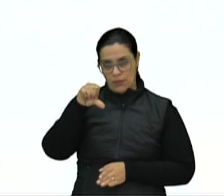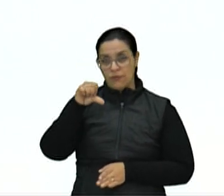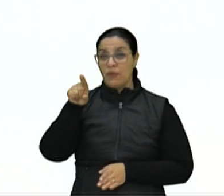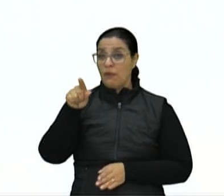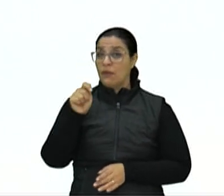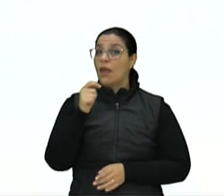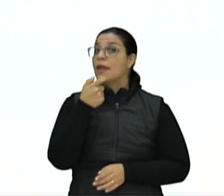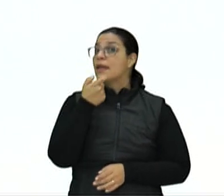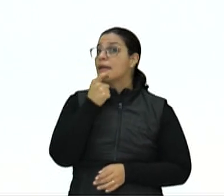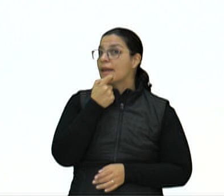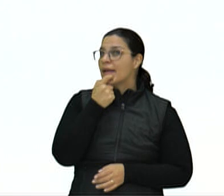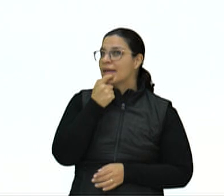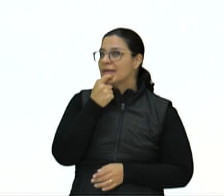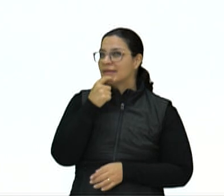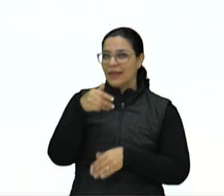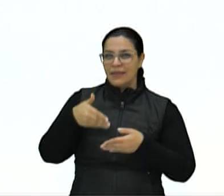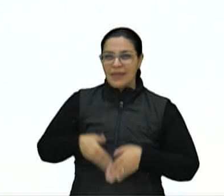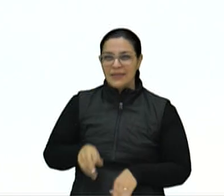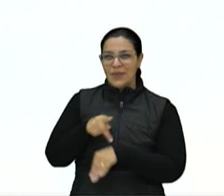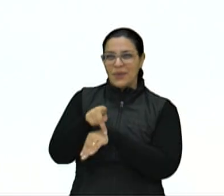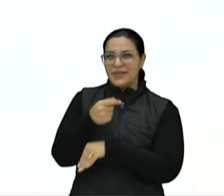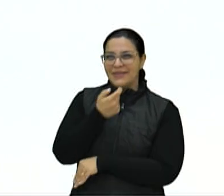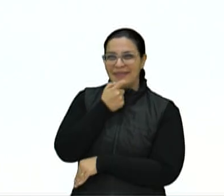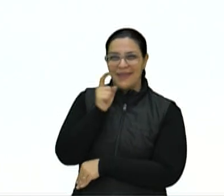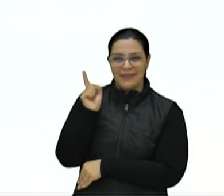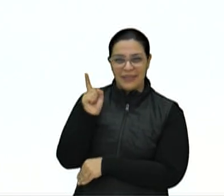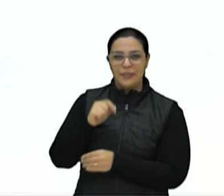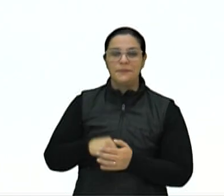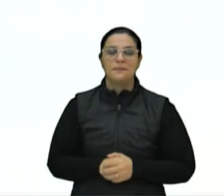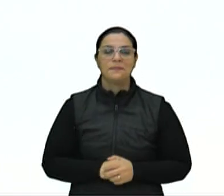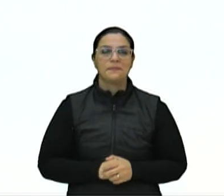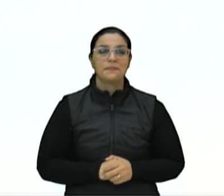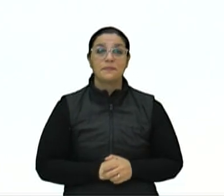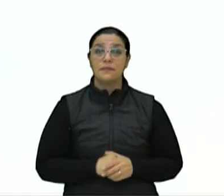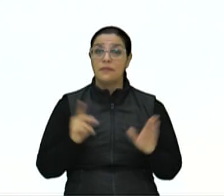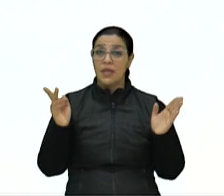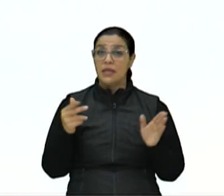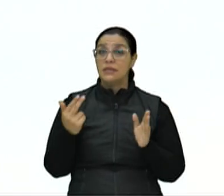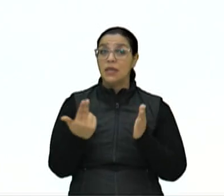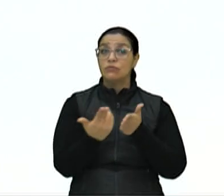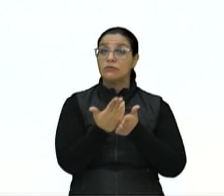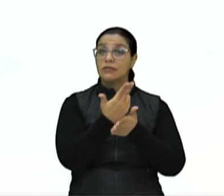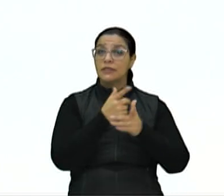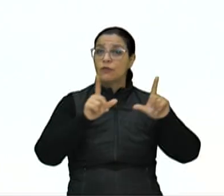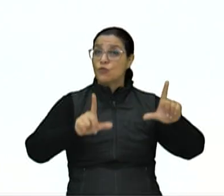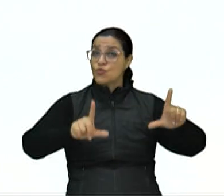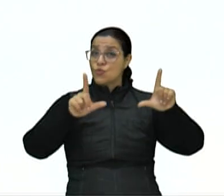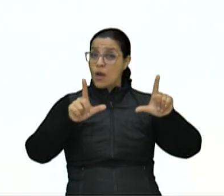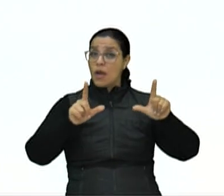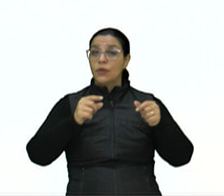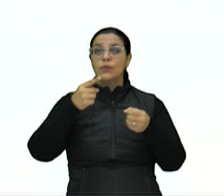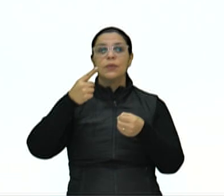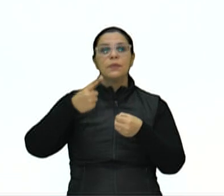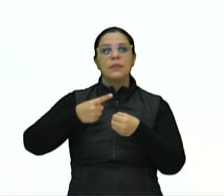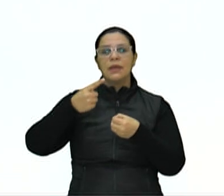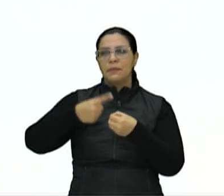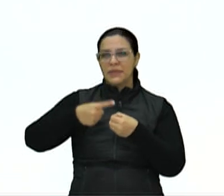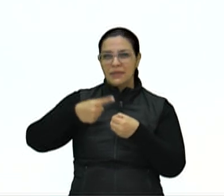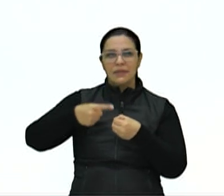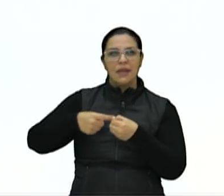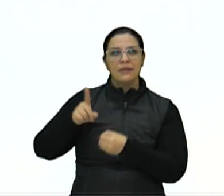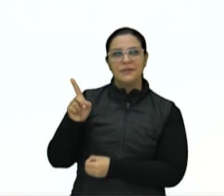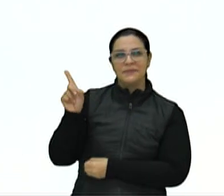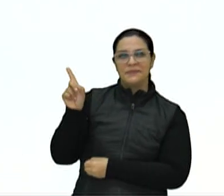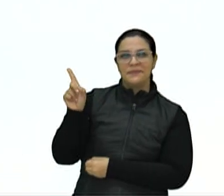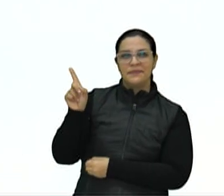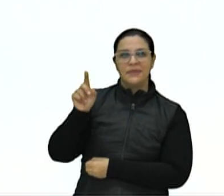Ele é inglês, como eu já tinha dito anteriormente. Esse é um quadro em que ele pintou a cidade de Rochester,